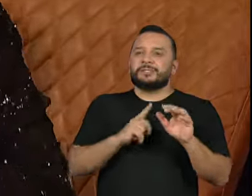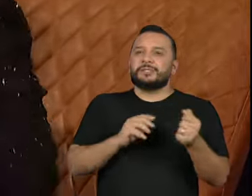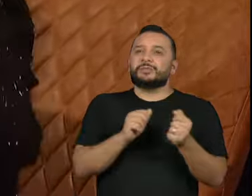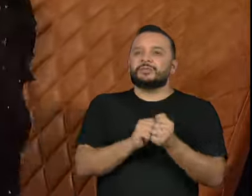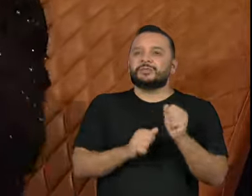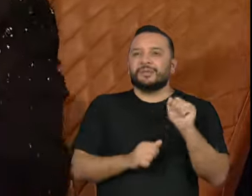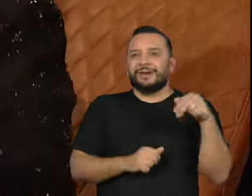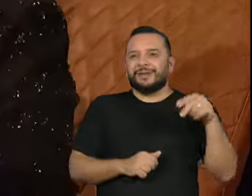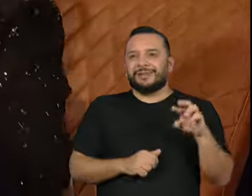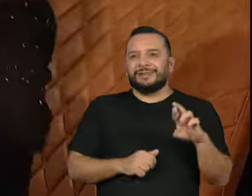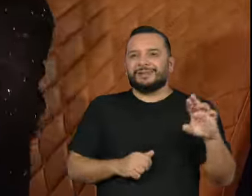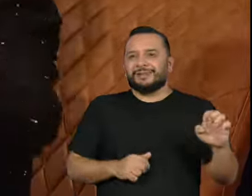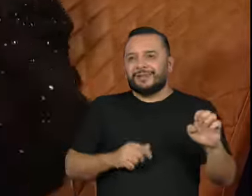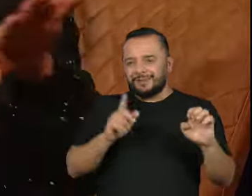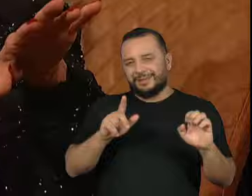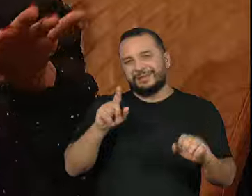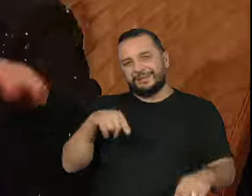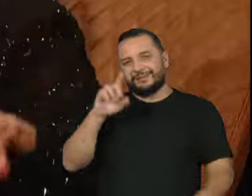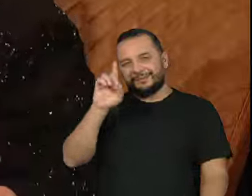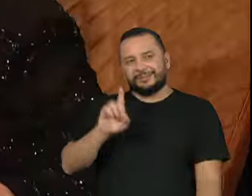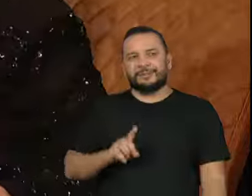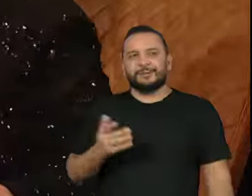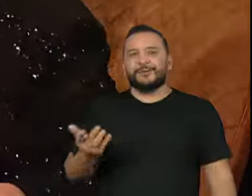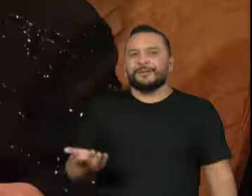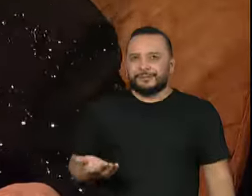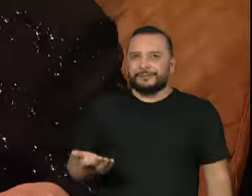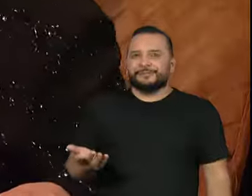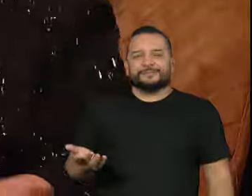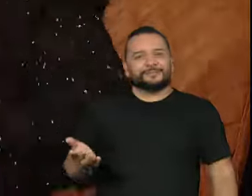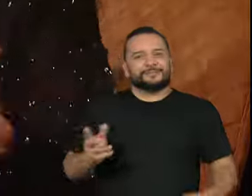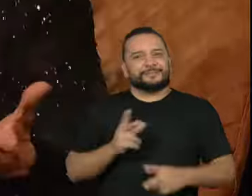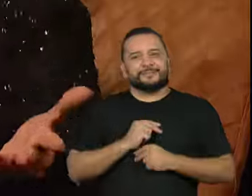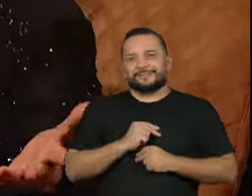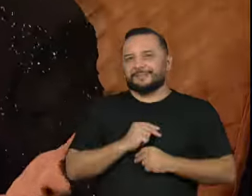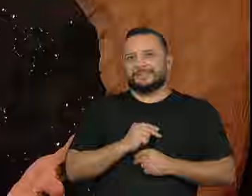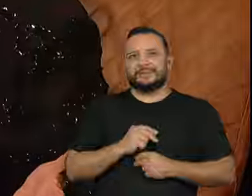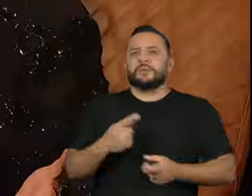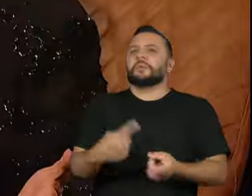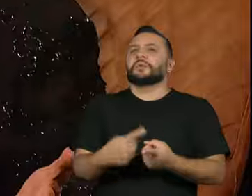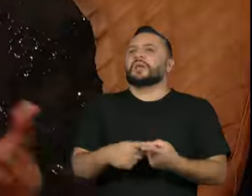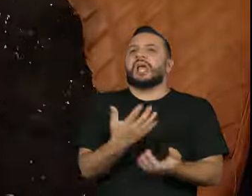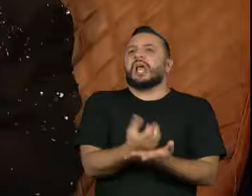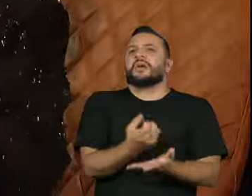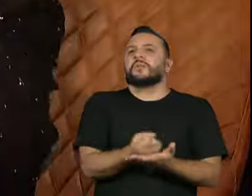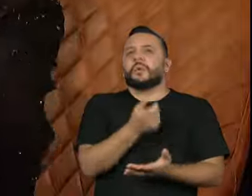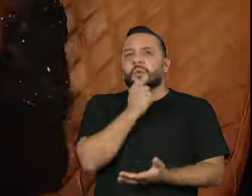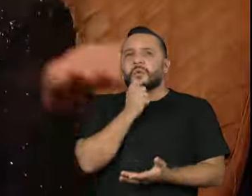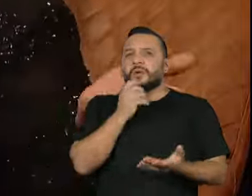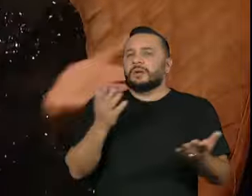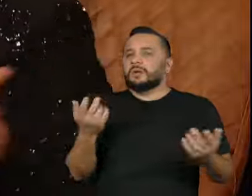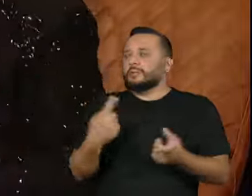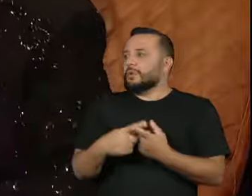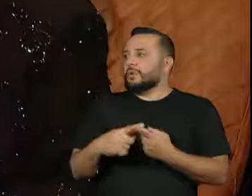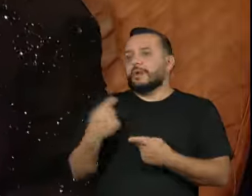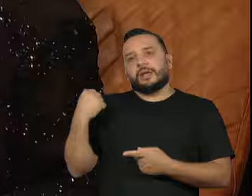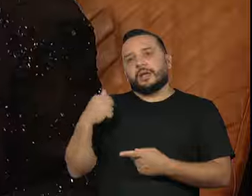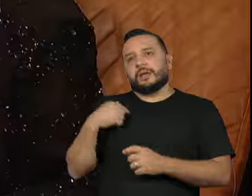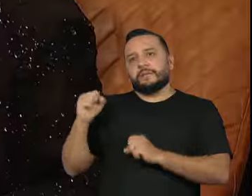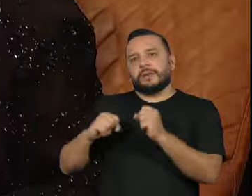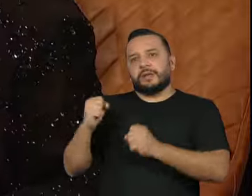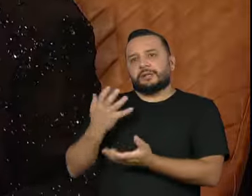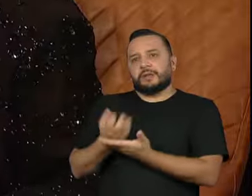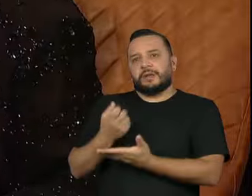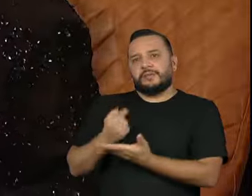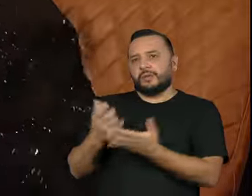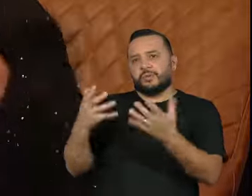que então já era o diretor, o João Araújo tinha saído. Gente, ele disse, mas por que você não grava? Eu digo, porque a gravadora não quer que eu